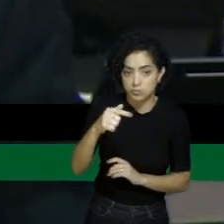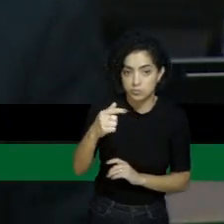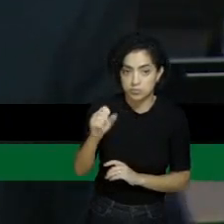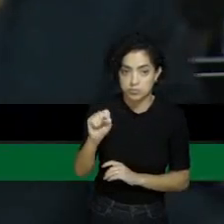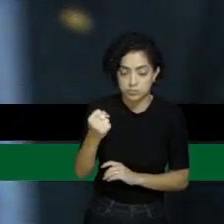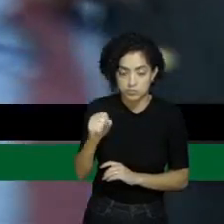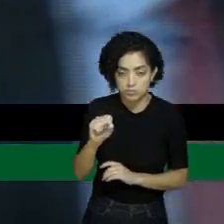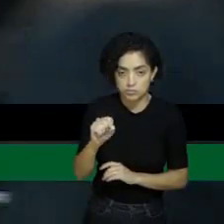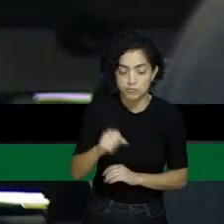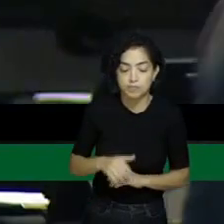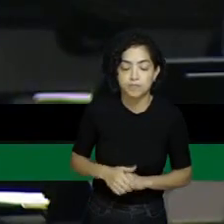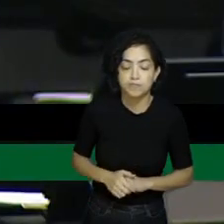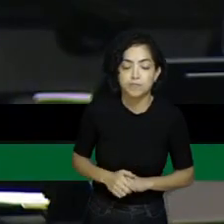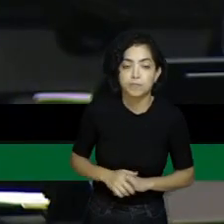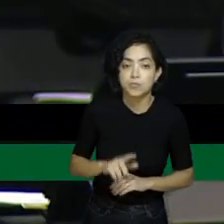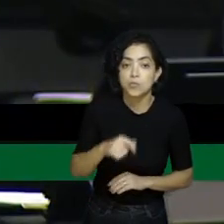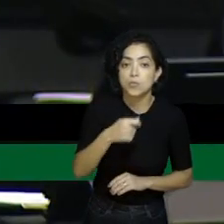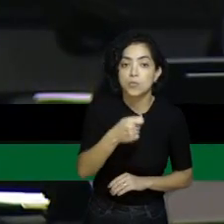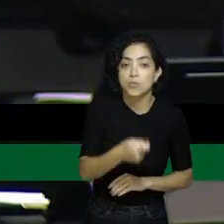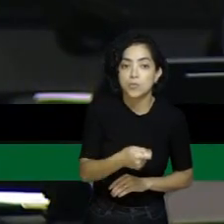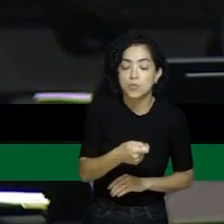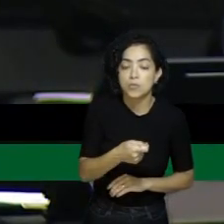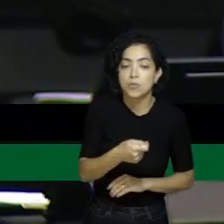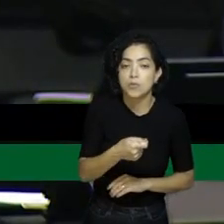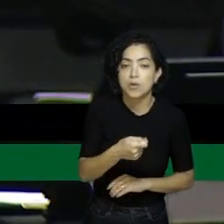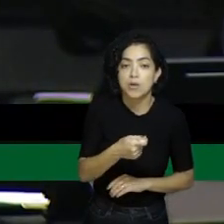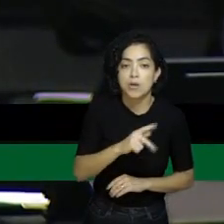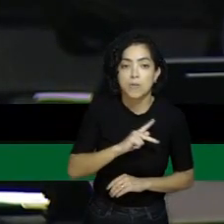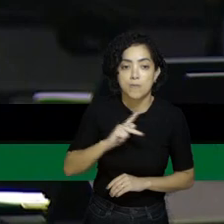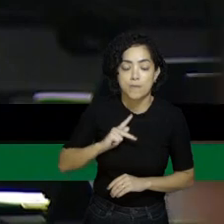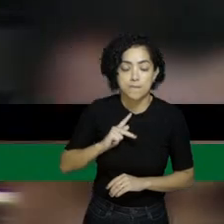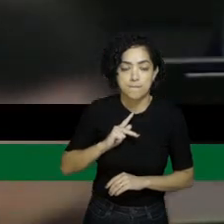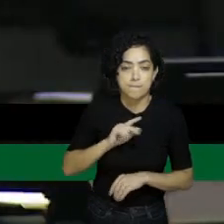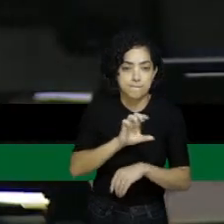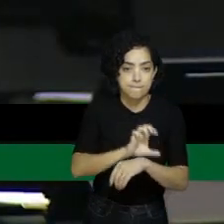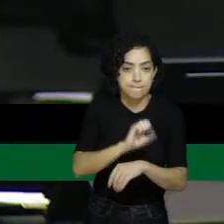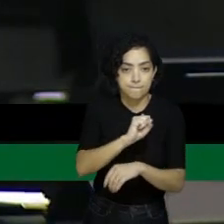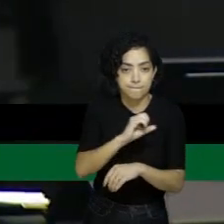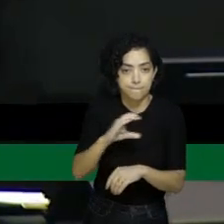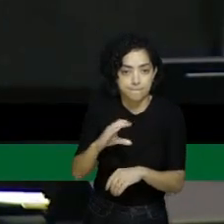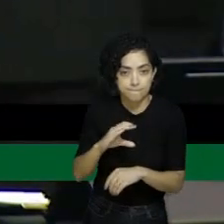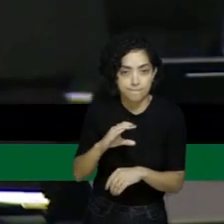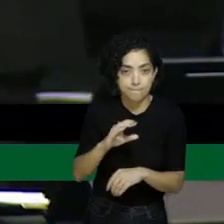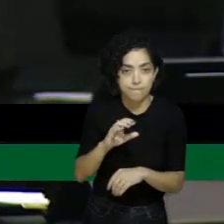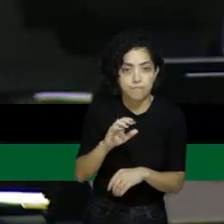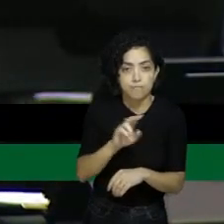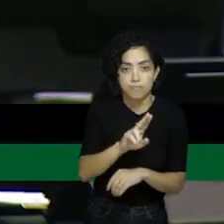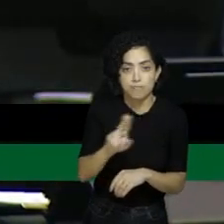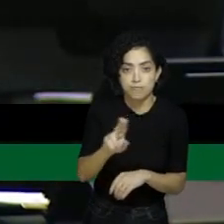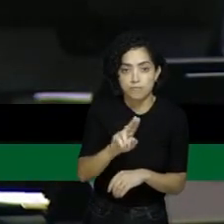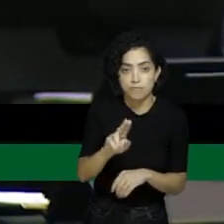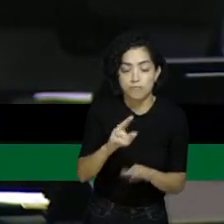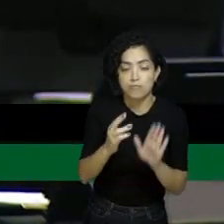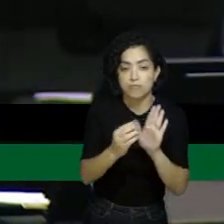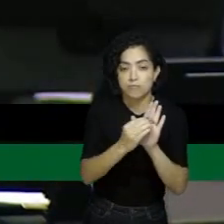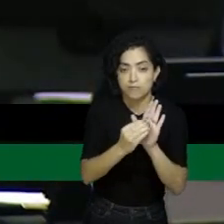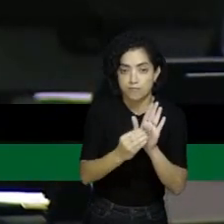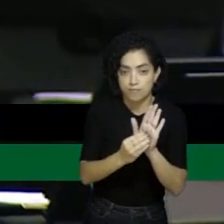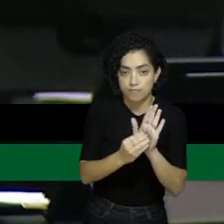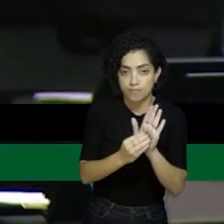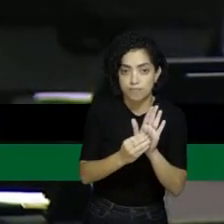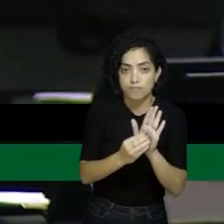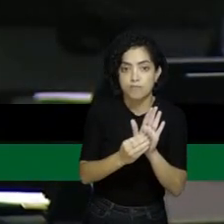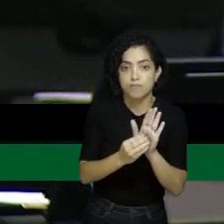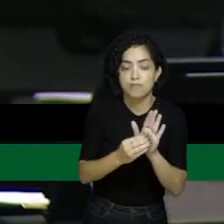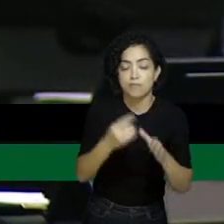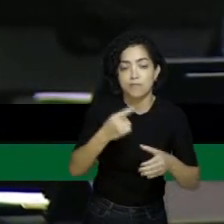atos normativos que concedem o título de utilidade pública estadual no âmbito do Estado de Santa Catarina, para fazer constar nele o nome de tal entidade, com pareceres